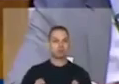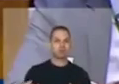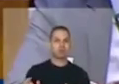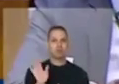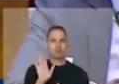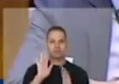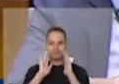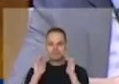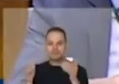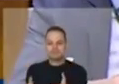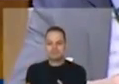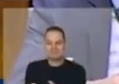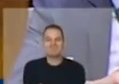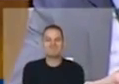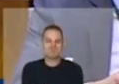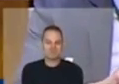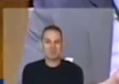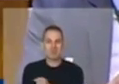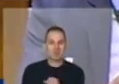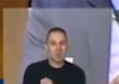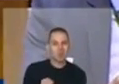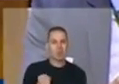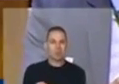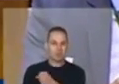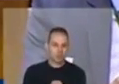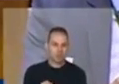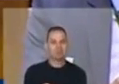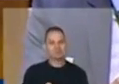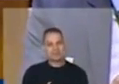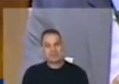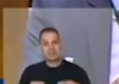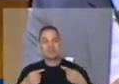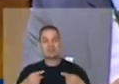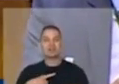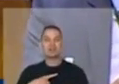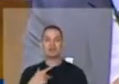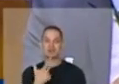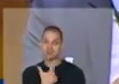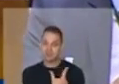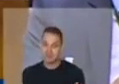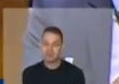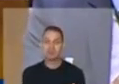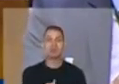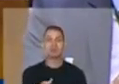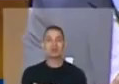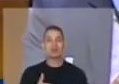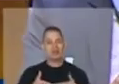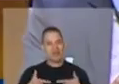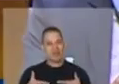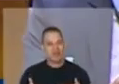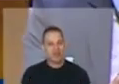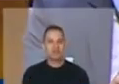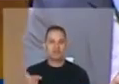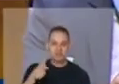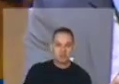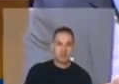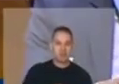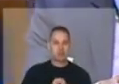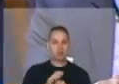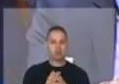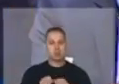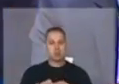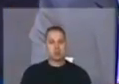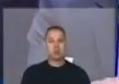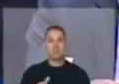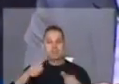que aqui representamos, geramos todos os anos. Esses são os nossos desafios. É a vacina, é o enfrentamento à segunda onda da pandemia, mas mais